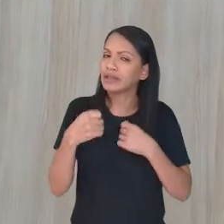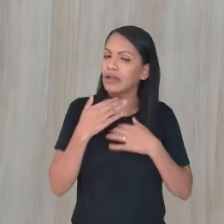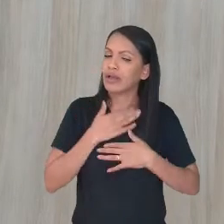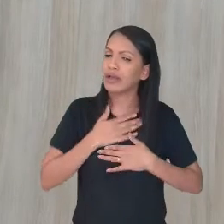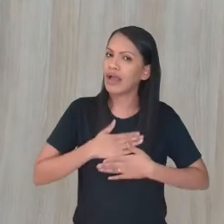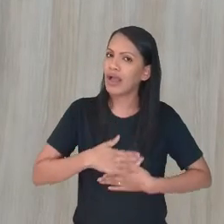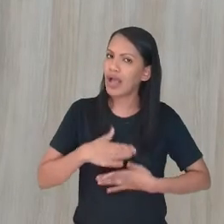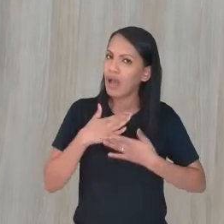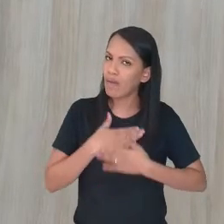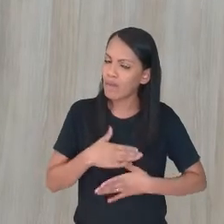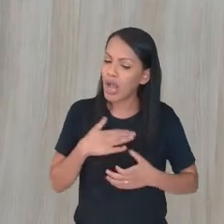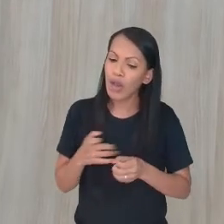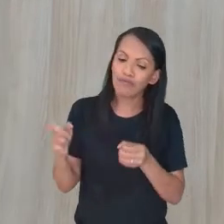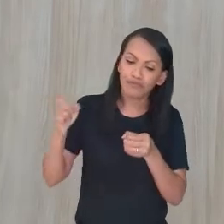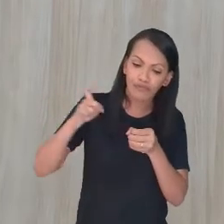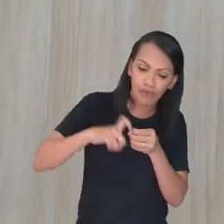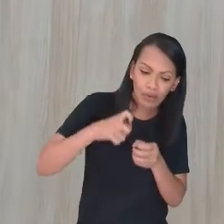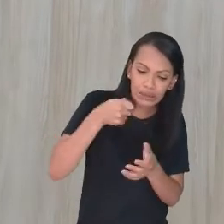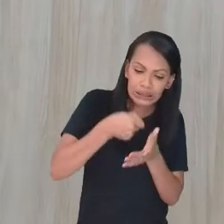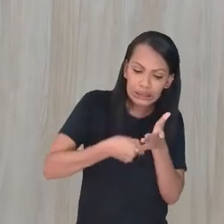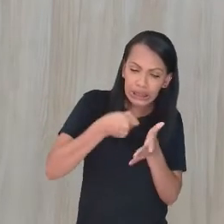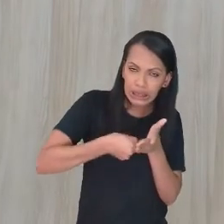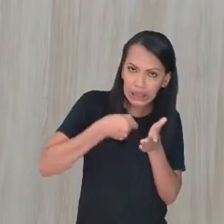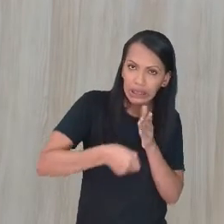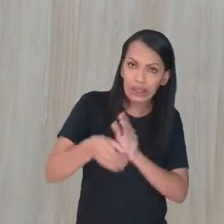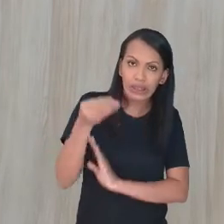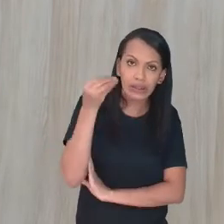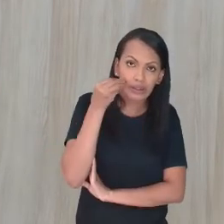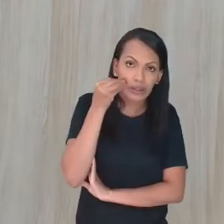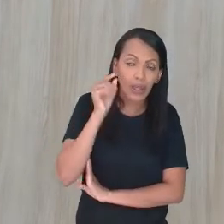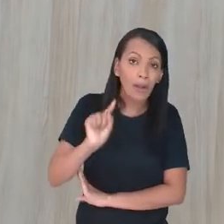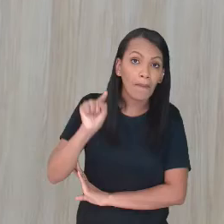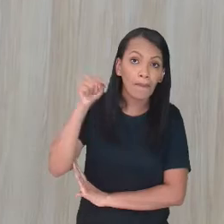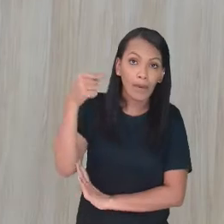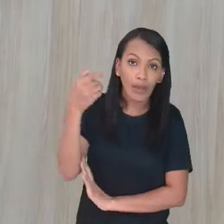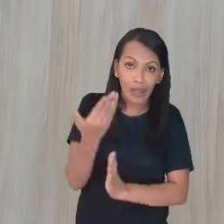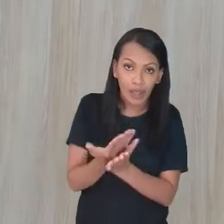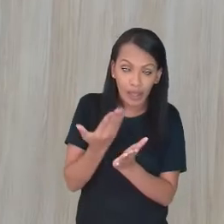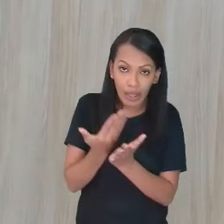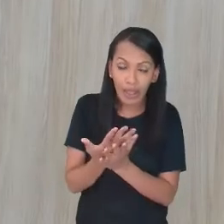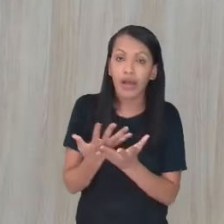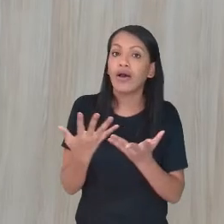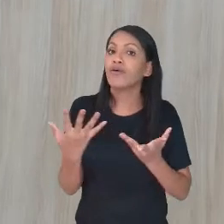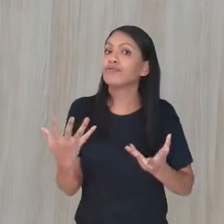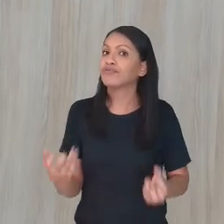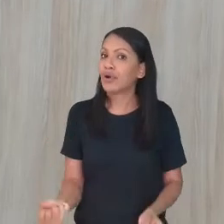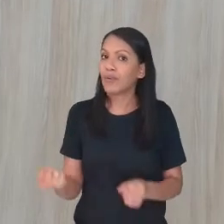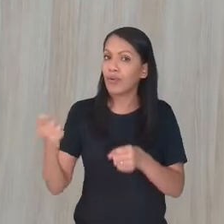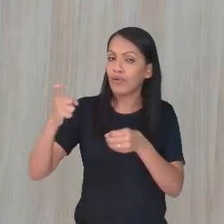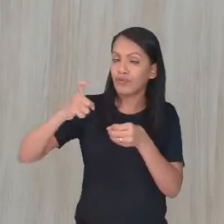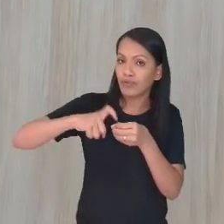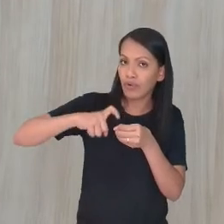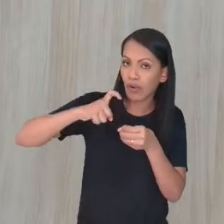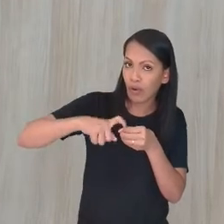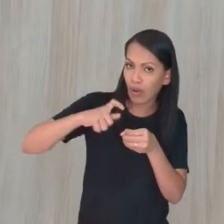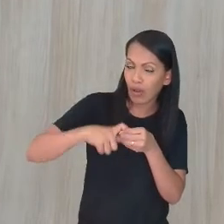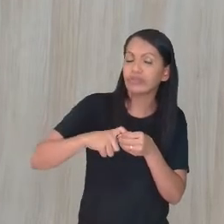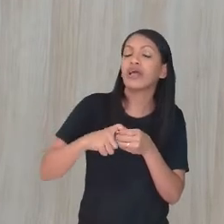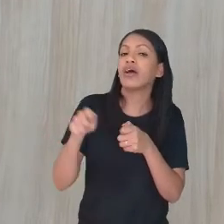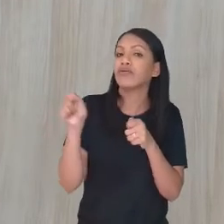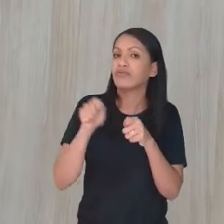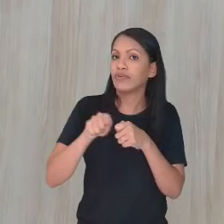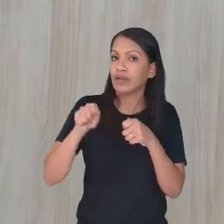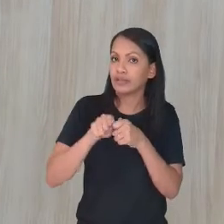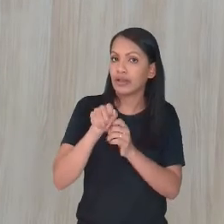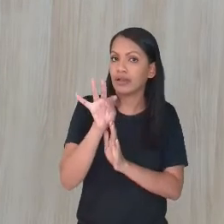precisa recomeçar. Tá certo? Então, na próxima aula, a gente vai voltar com produção de texto